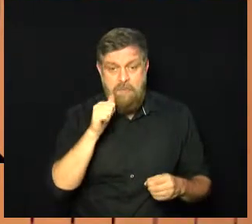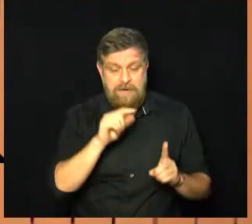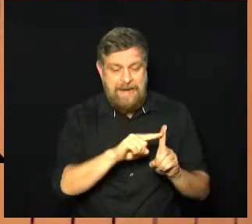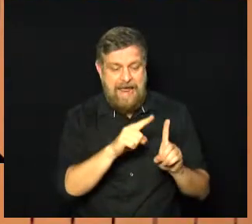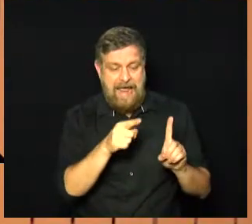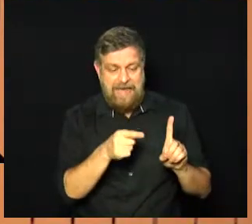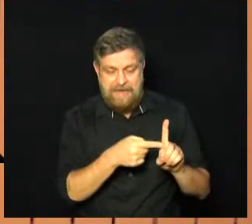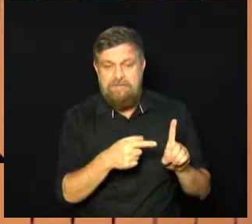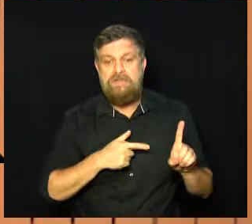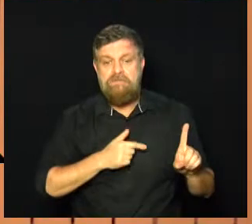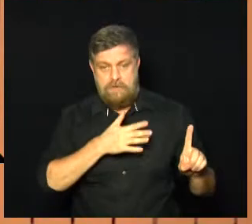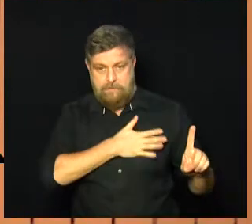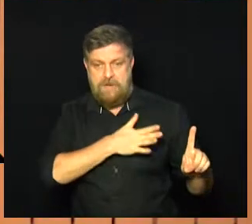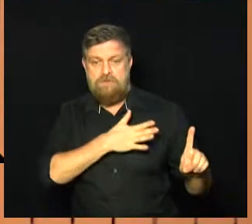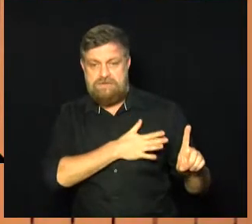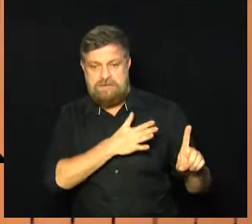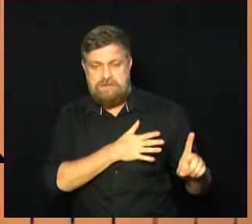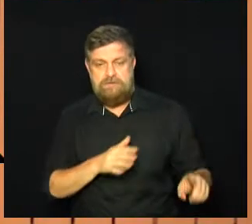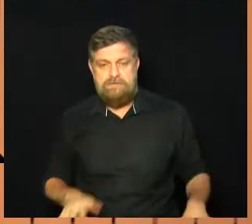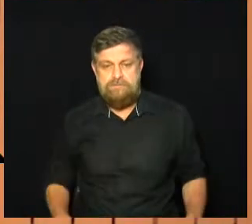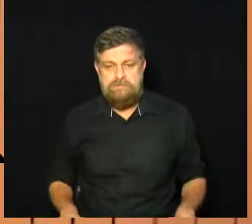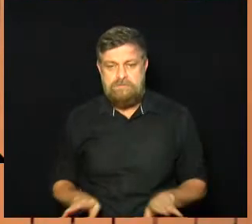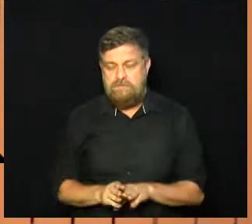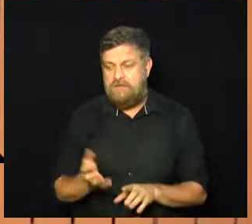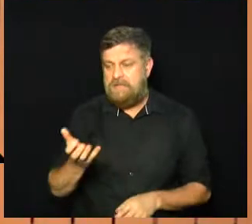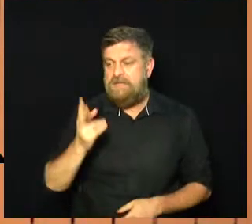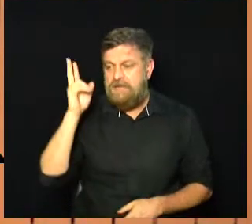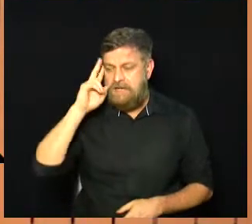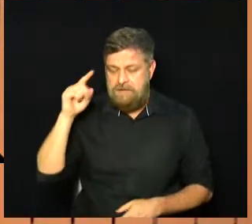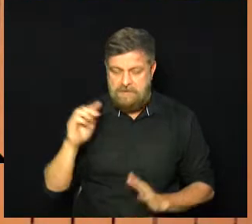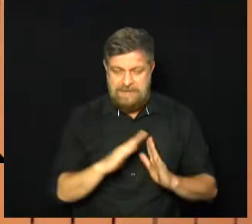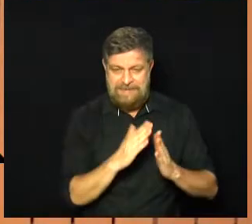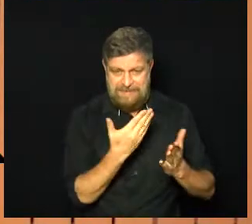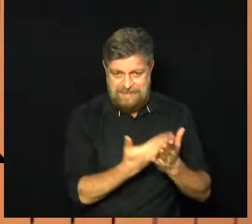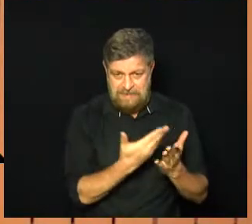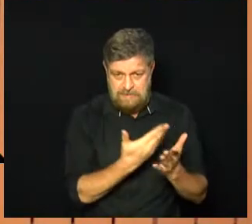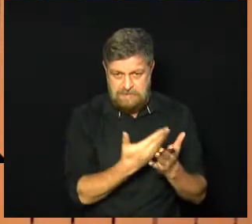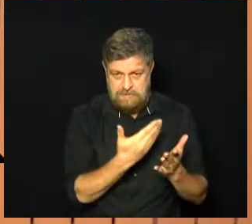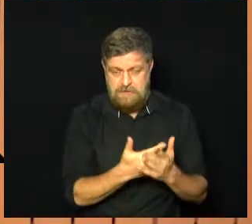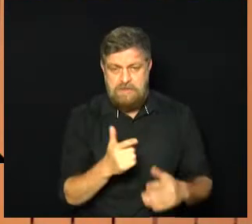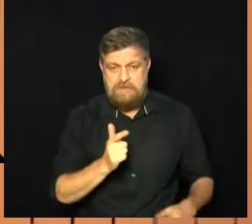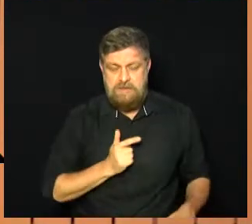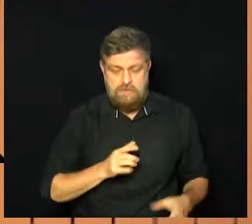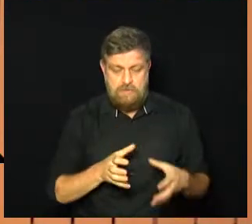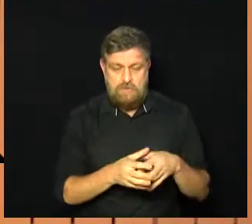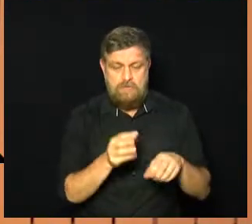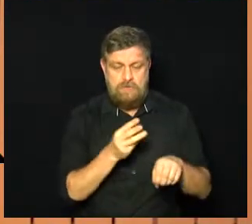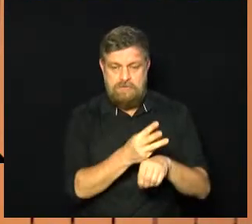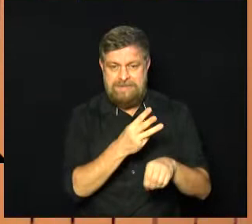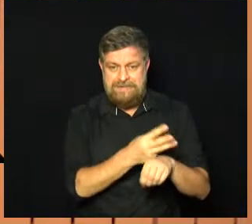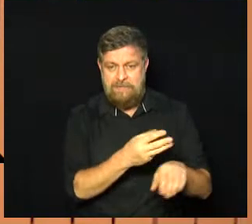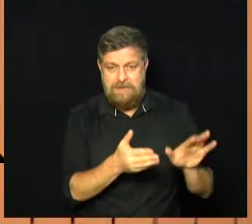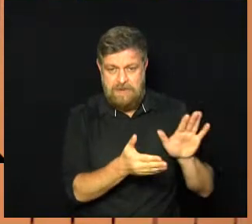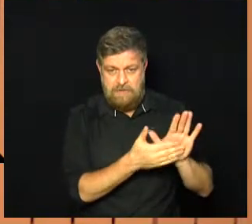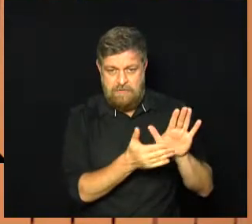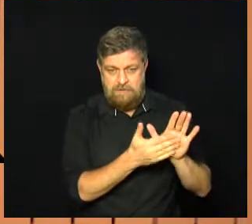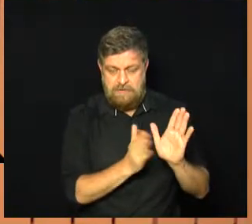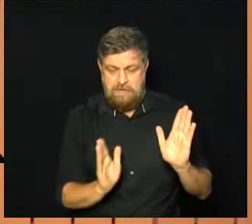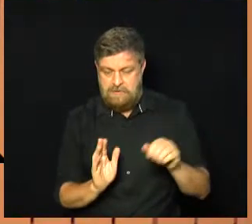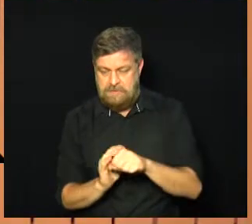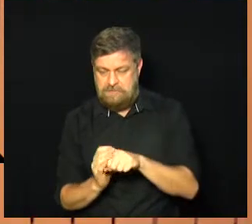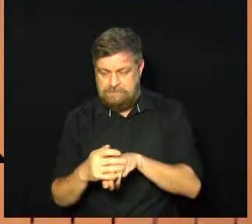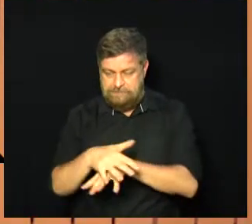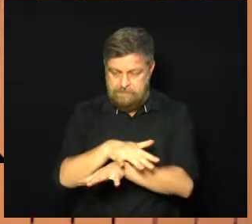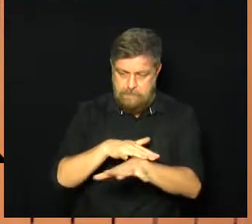né, só para relembrar um pouquinho o caso, um jovem propôs um grupo de WhatsApp, que a gente estava no momento de pandemia ainda, as aulas não